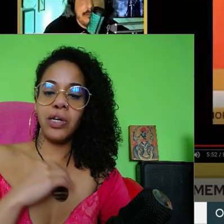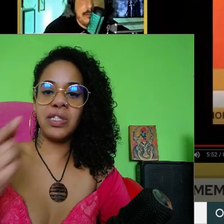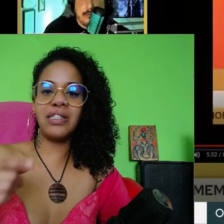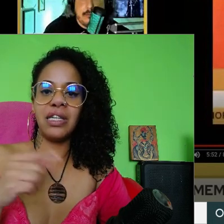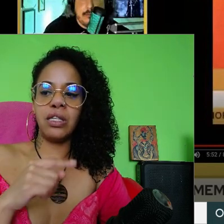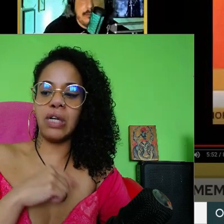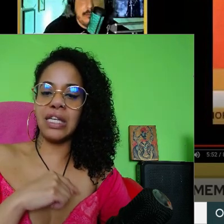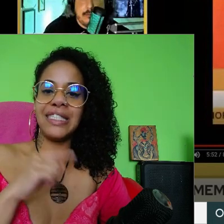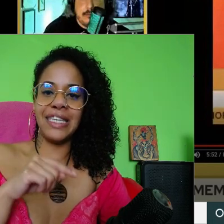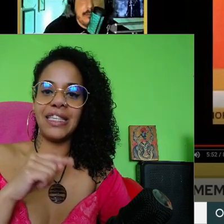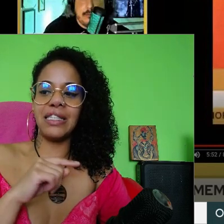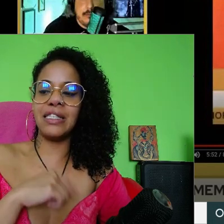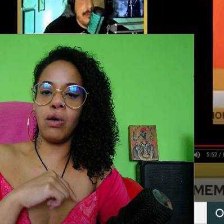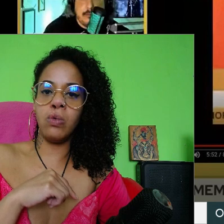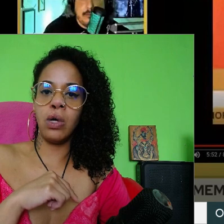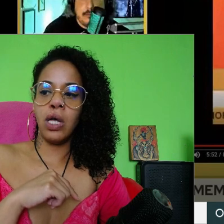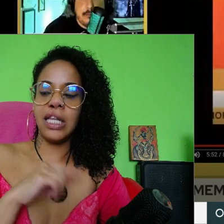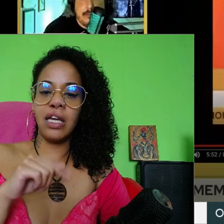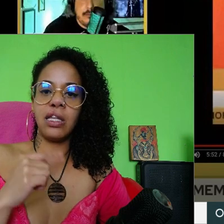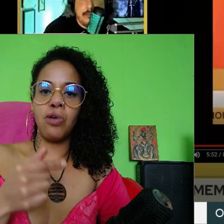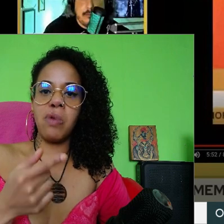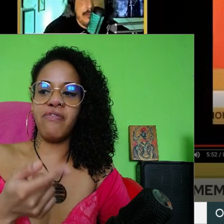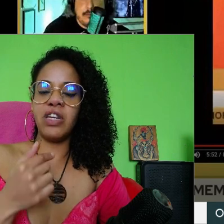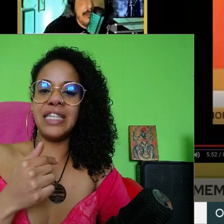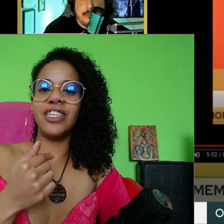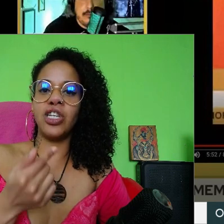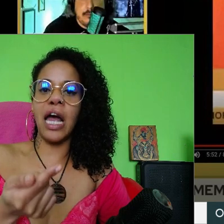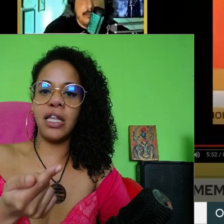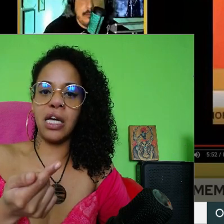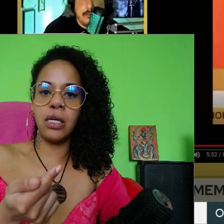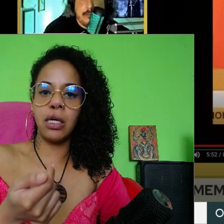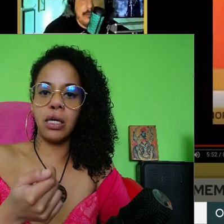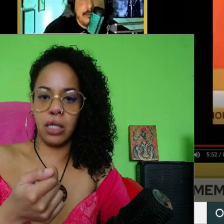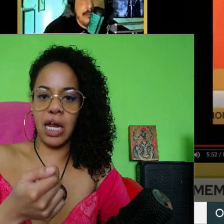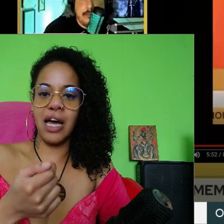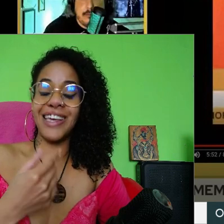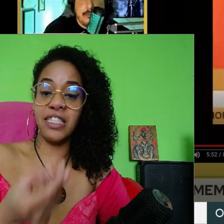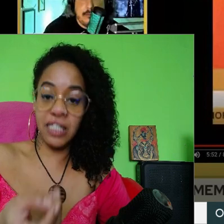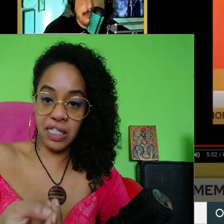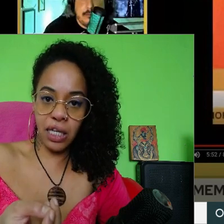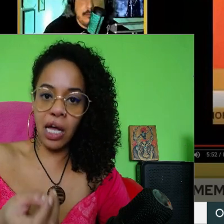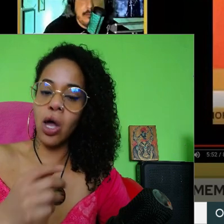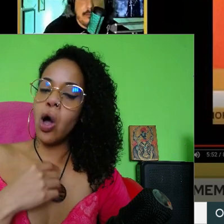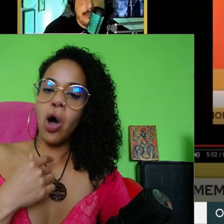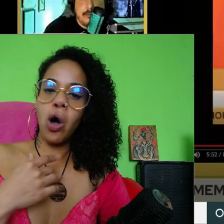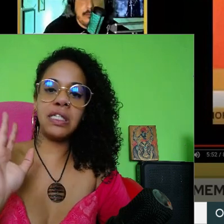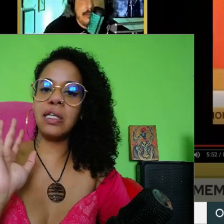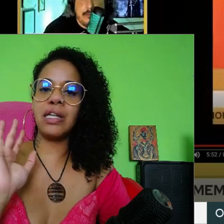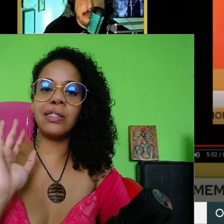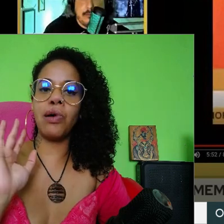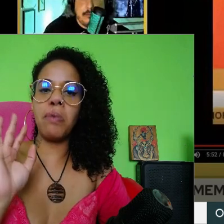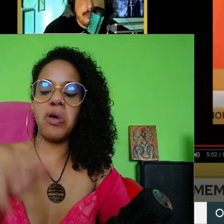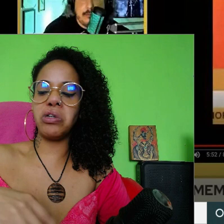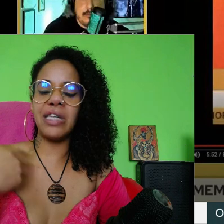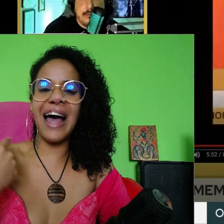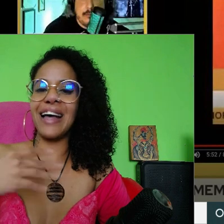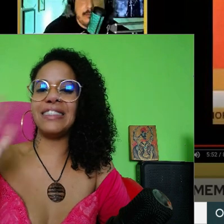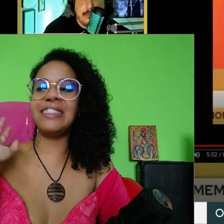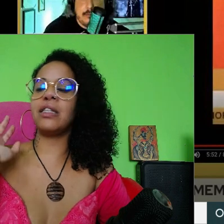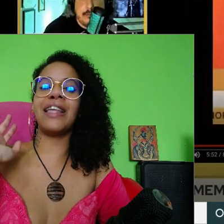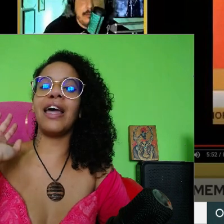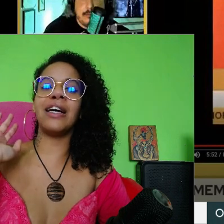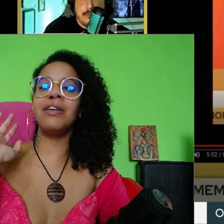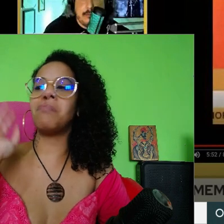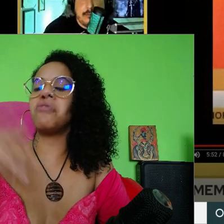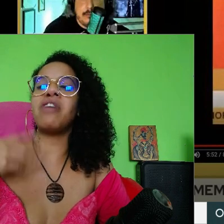não sei se a situação tem que dar uma referência direta né a quem cita ou se citação é meio assim